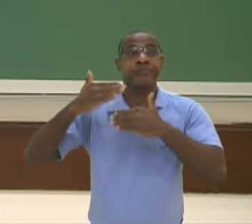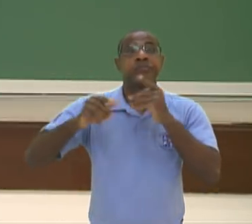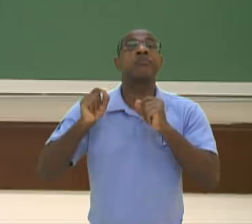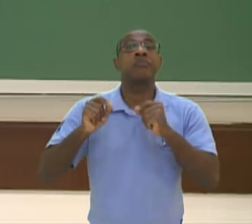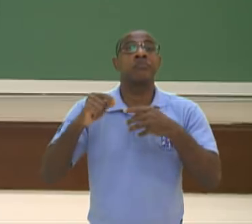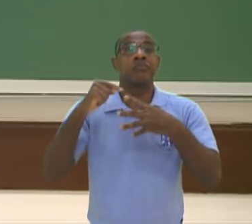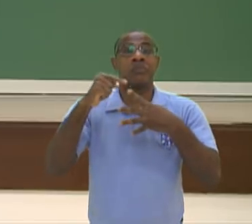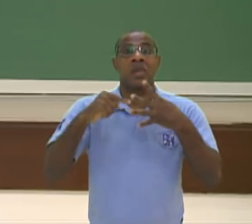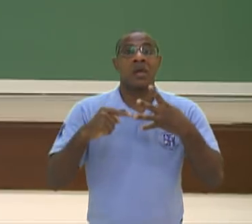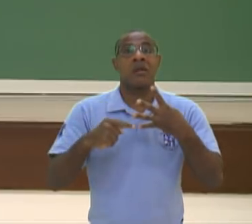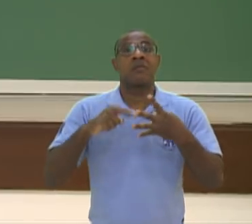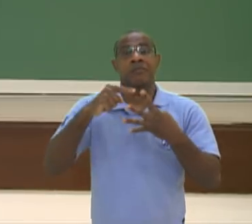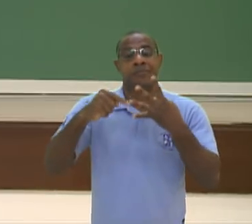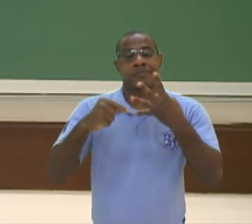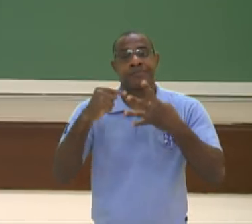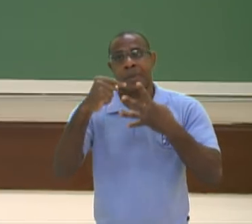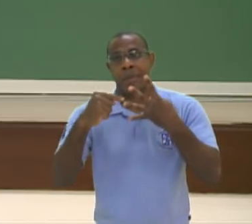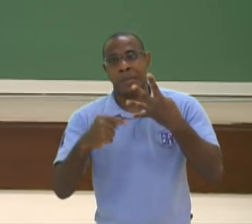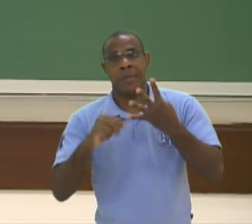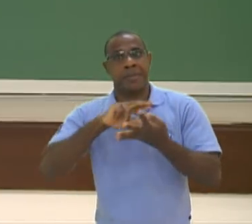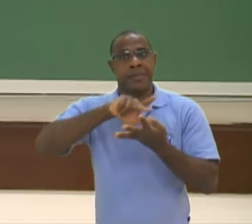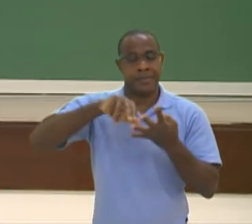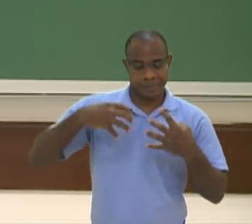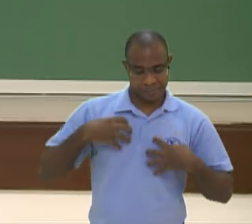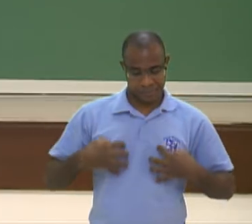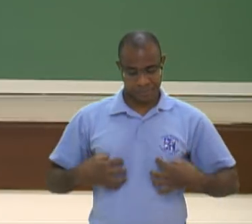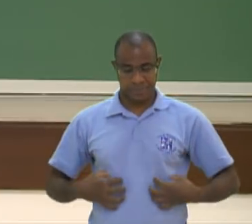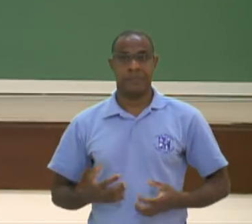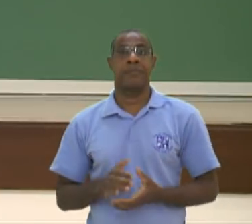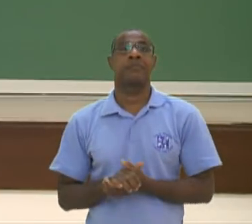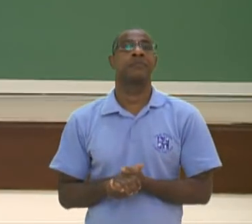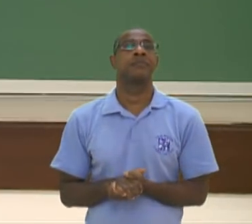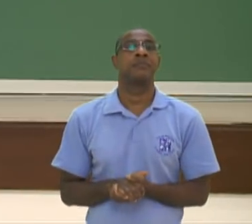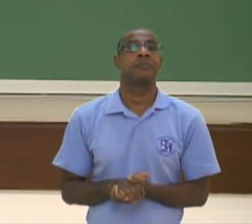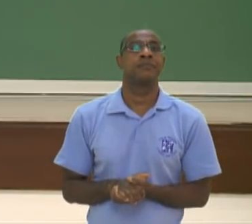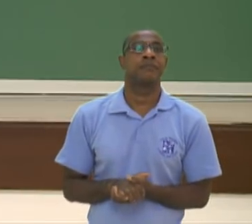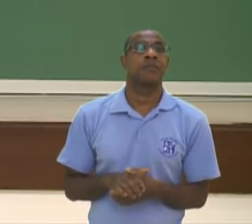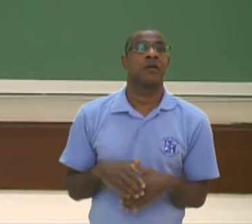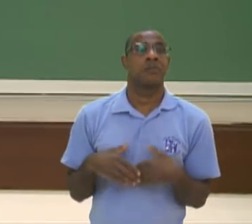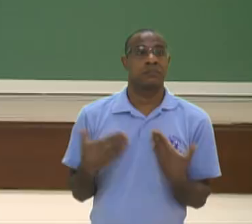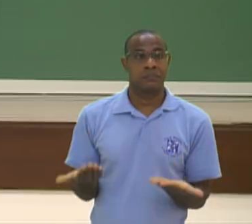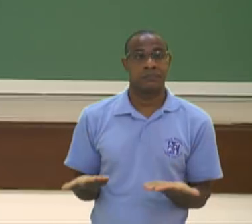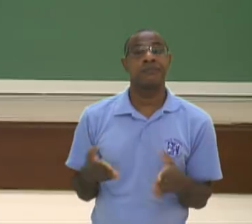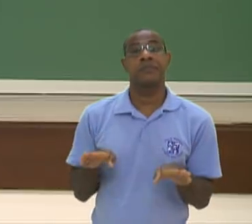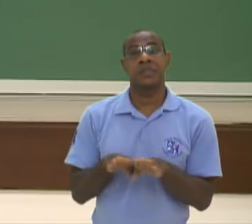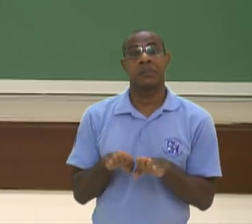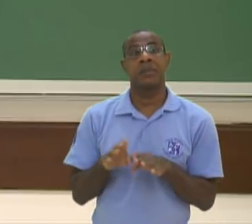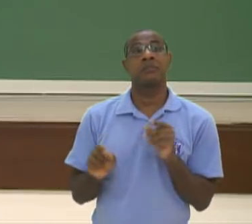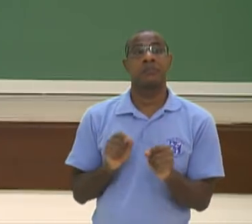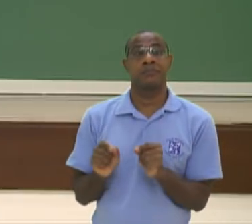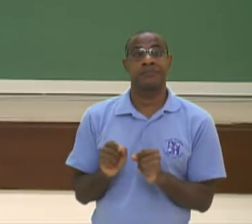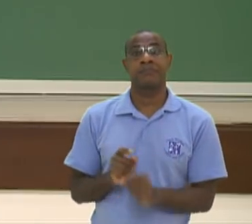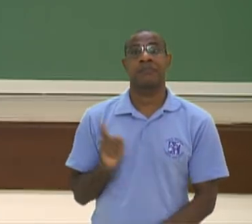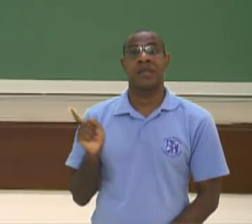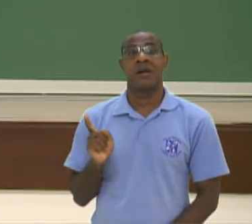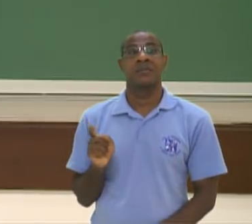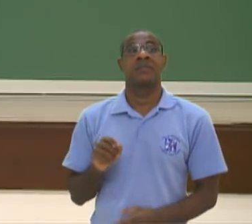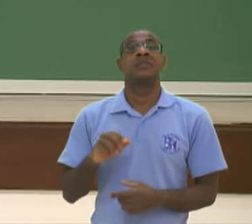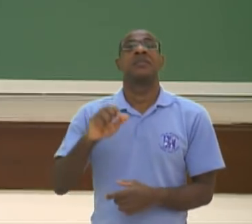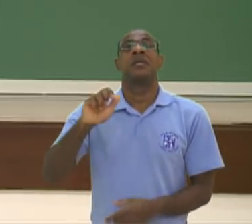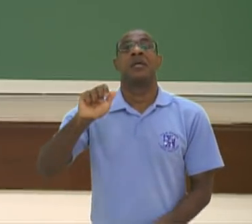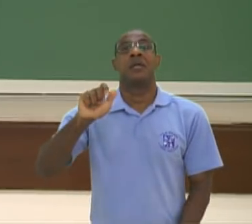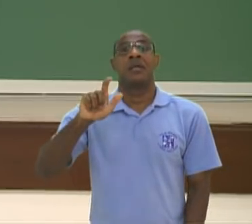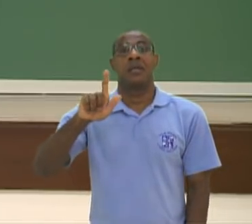falar aqui, várias funções no nosso organismo. E além disso, essa glândula